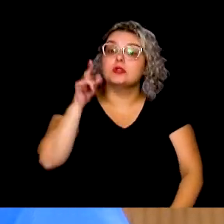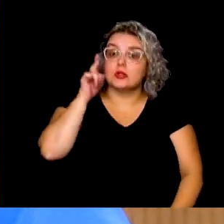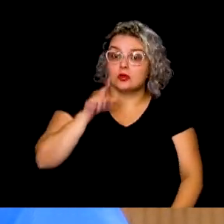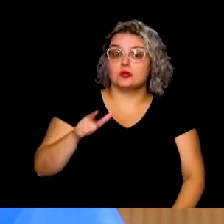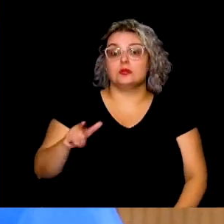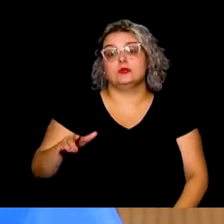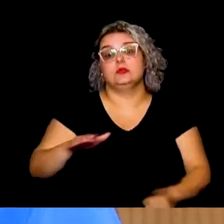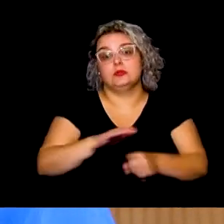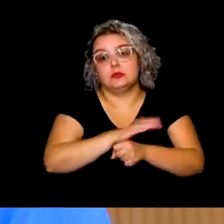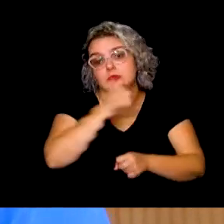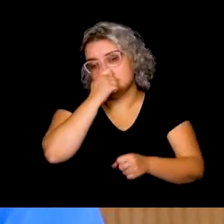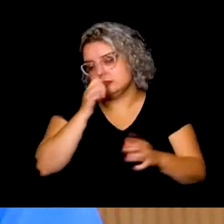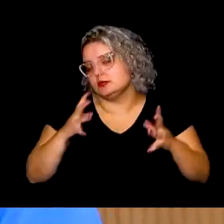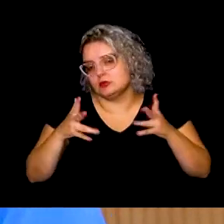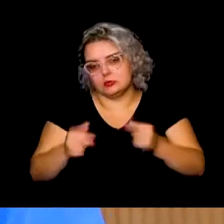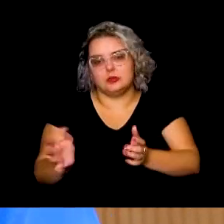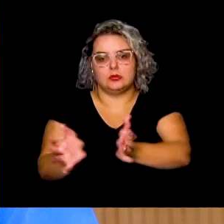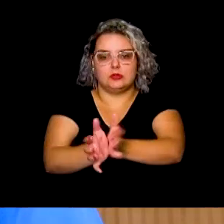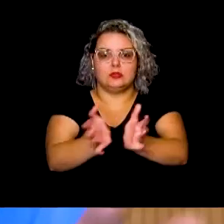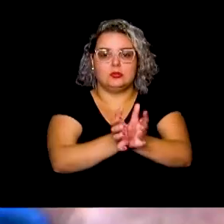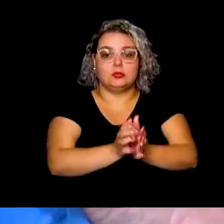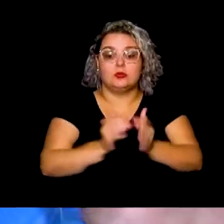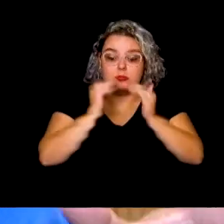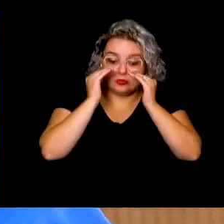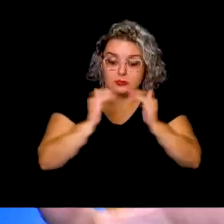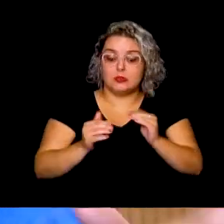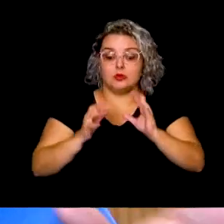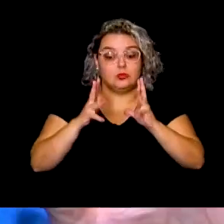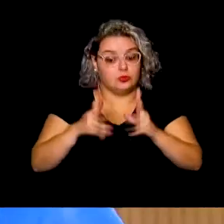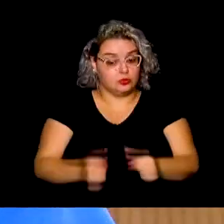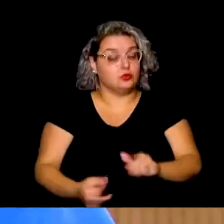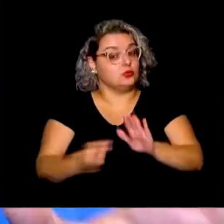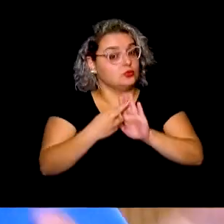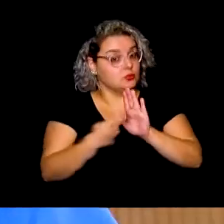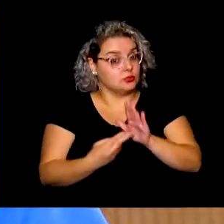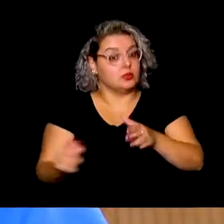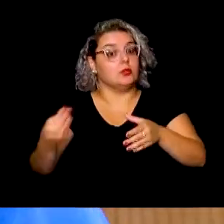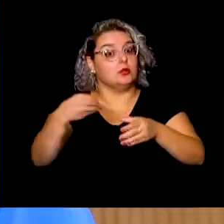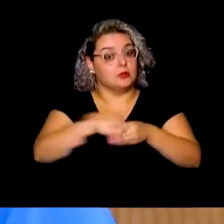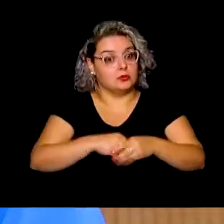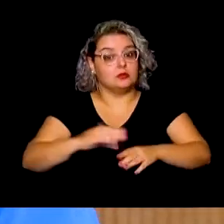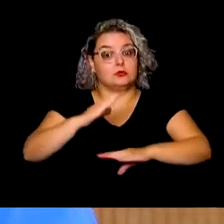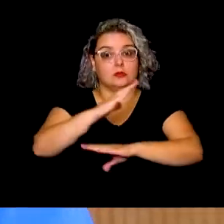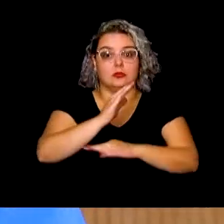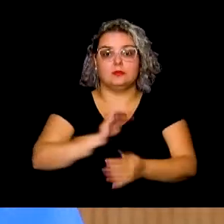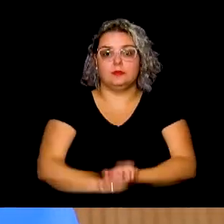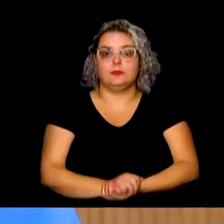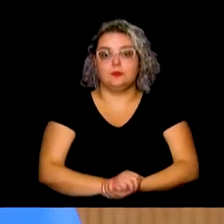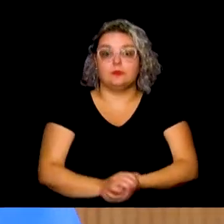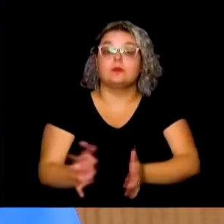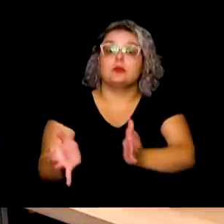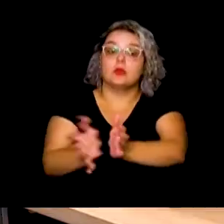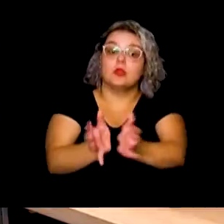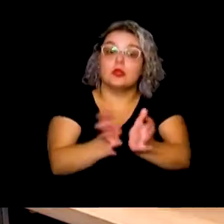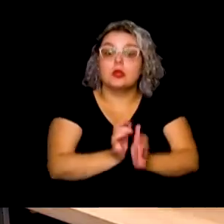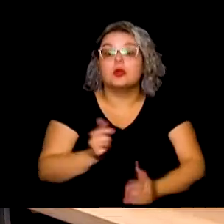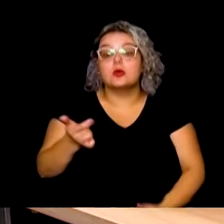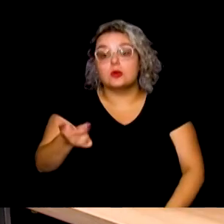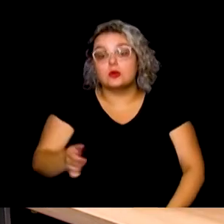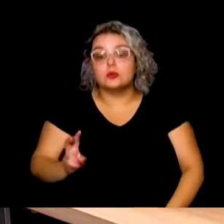dessa forma a gente conseguiu preencher todas as comissões obedecendo rigorosamente que estabelece o regimento interno da casa